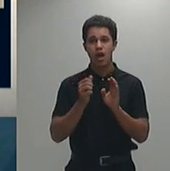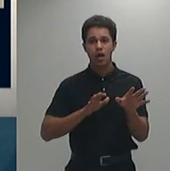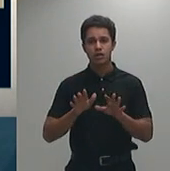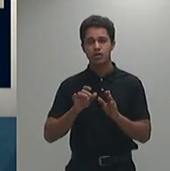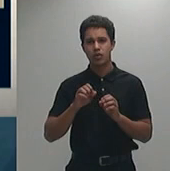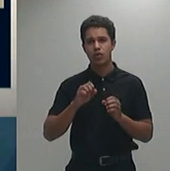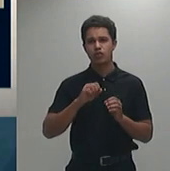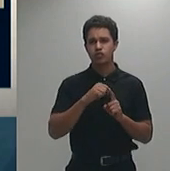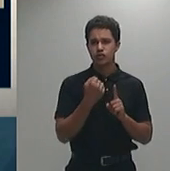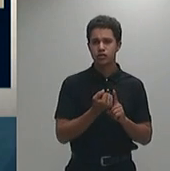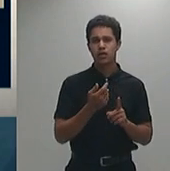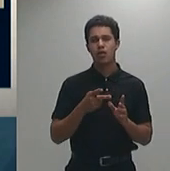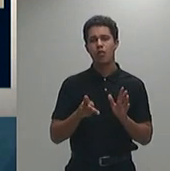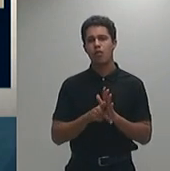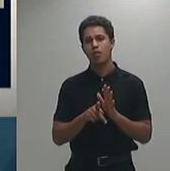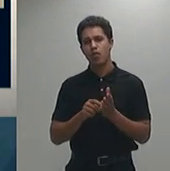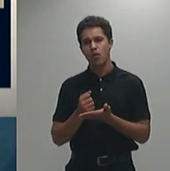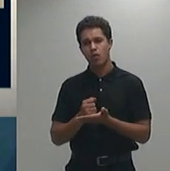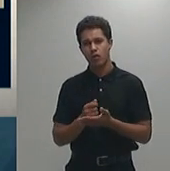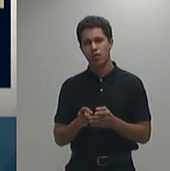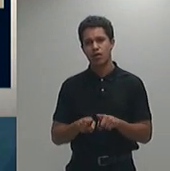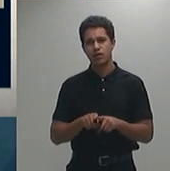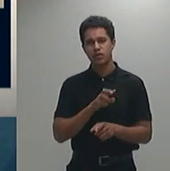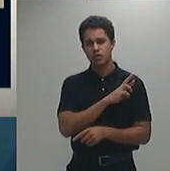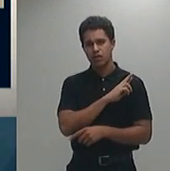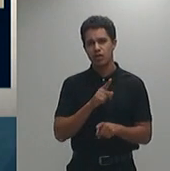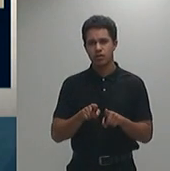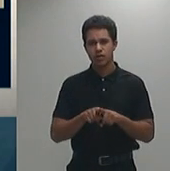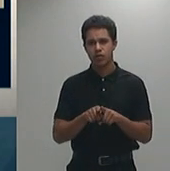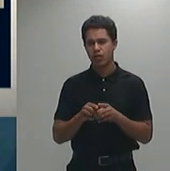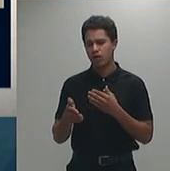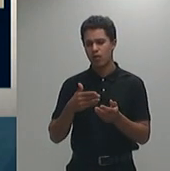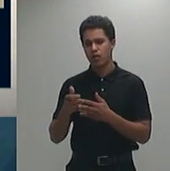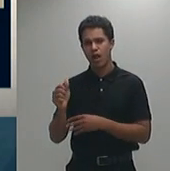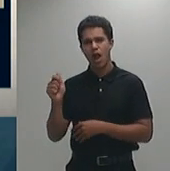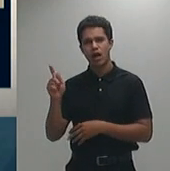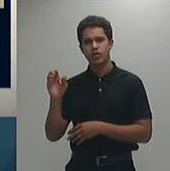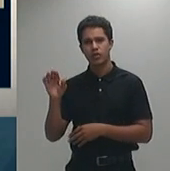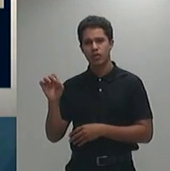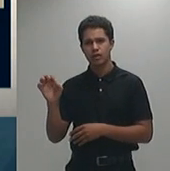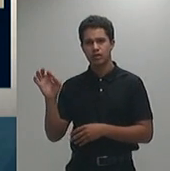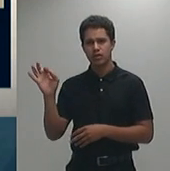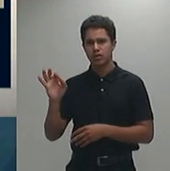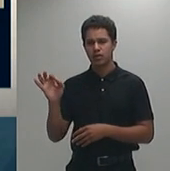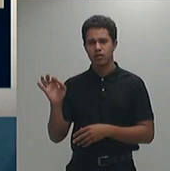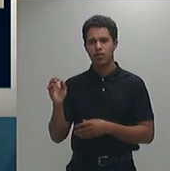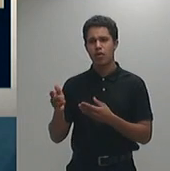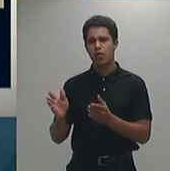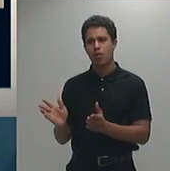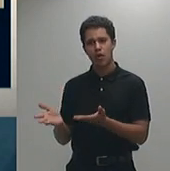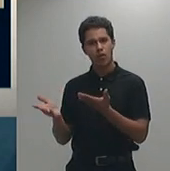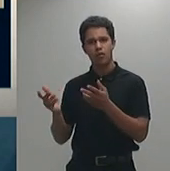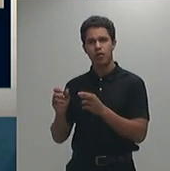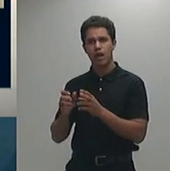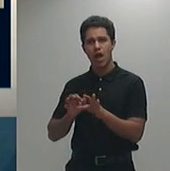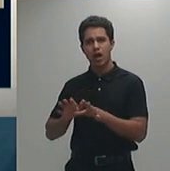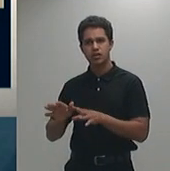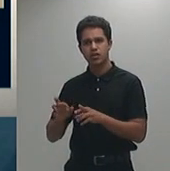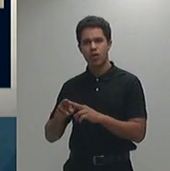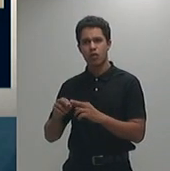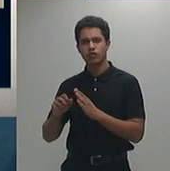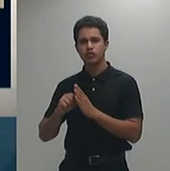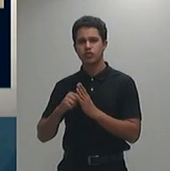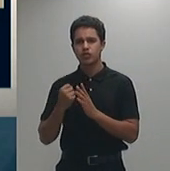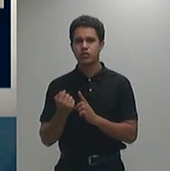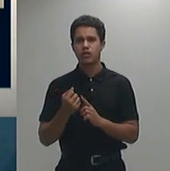controlador teria dado também a qualquer acionista Com base no parágrafo primeiro a do artigo 246 promover a ação social singular desde